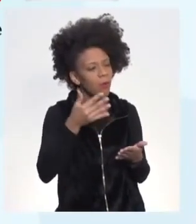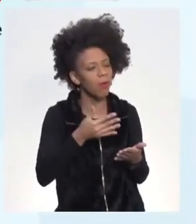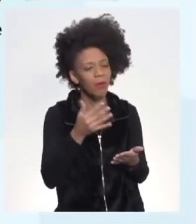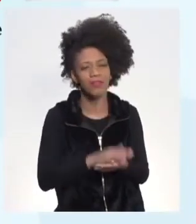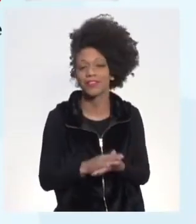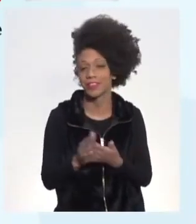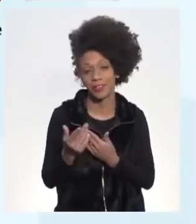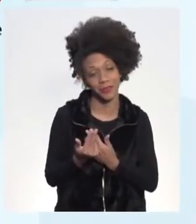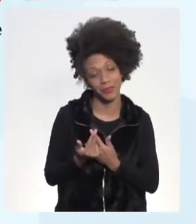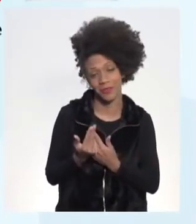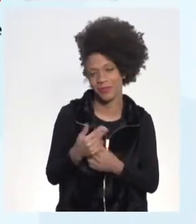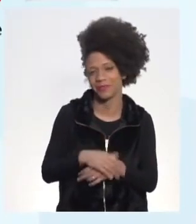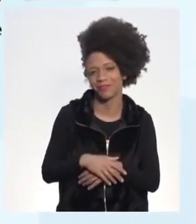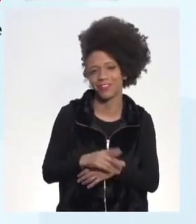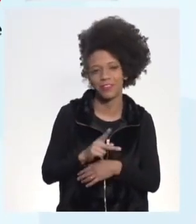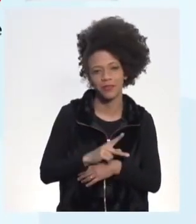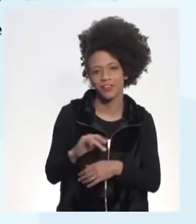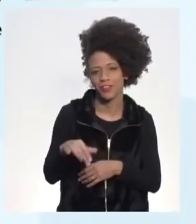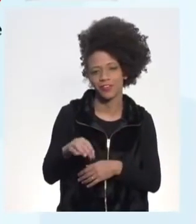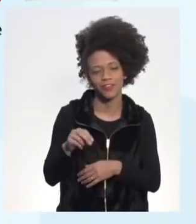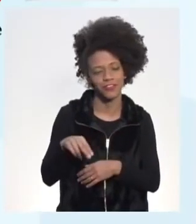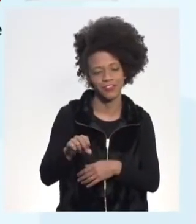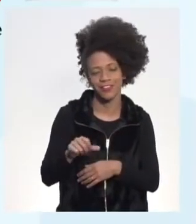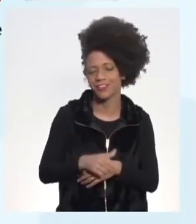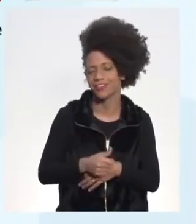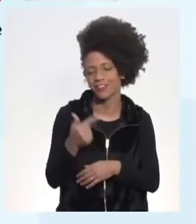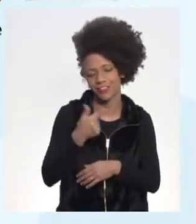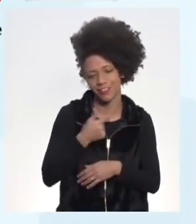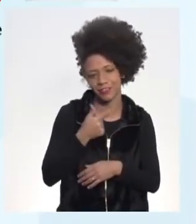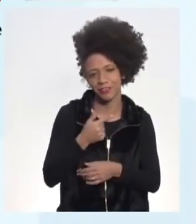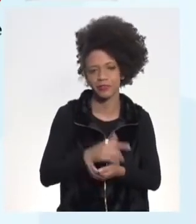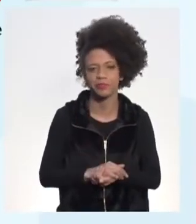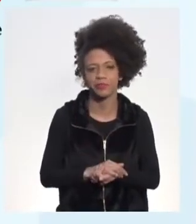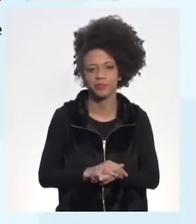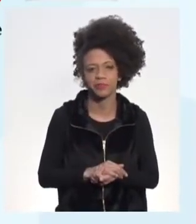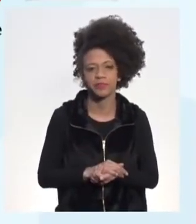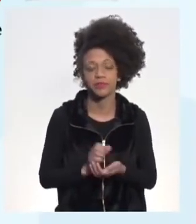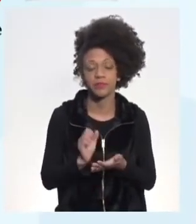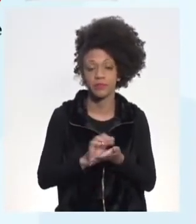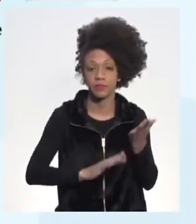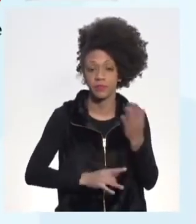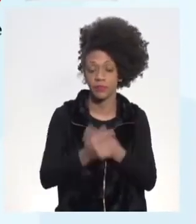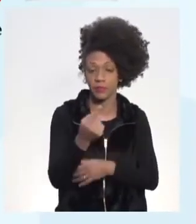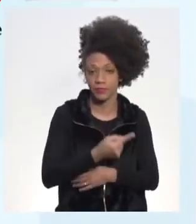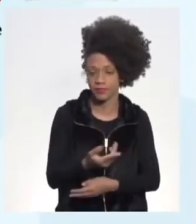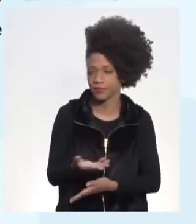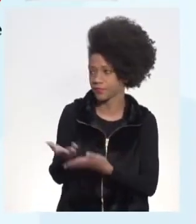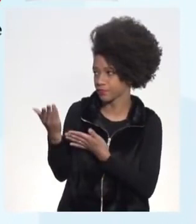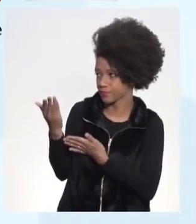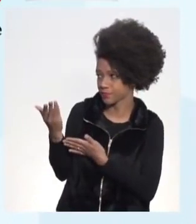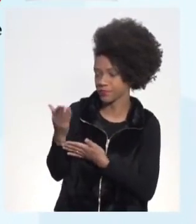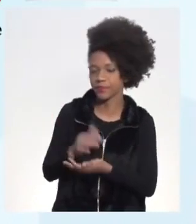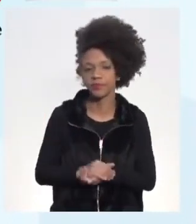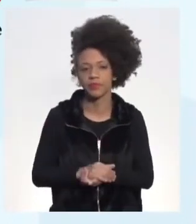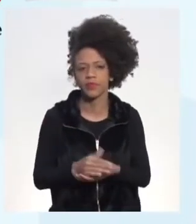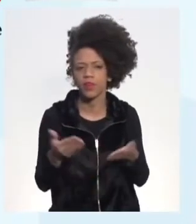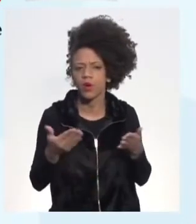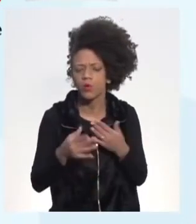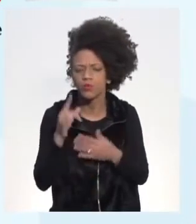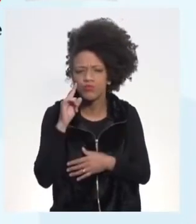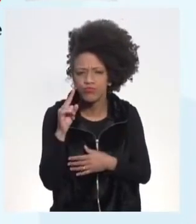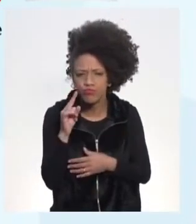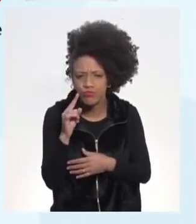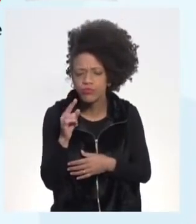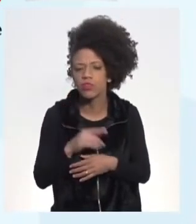estava enxergando nada e o Jonas está rindo dessa situação, né? Então, olha a atividade 1. Hoje em dia, temos